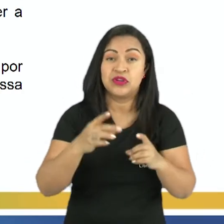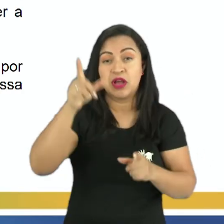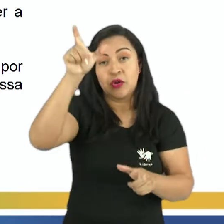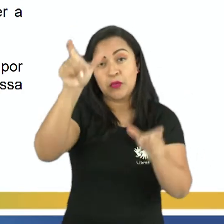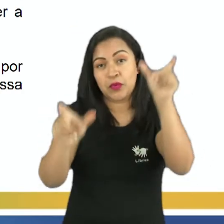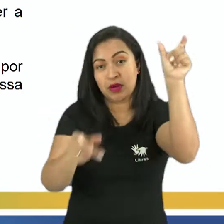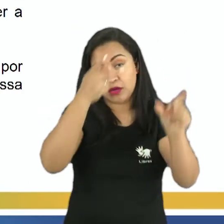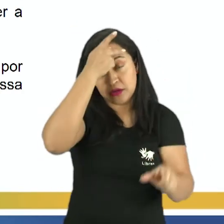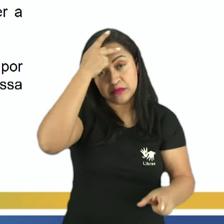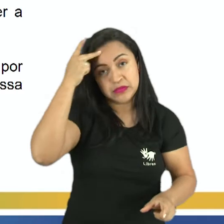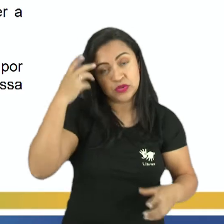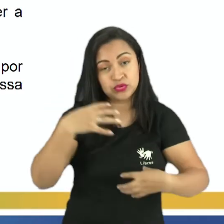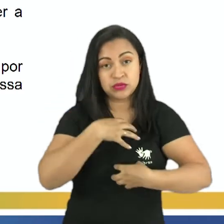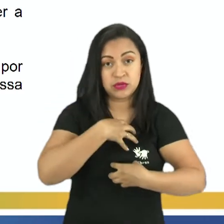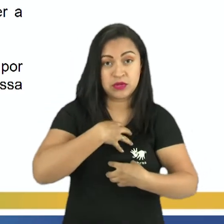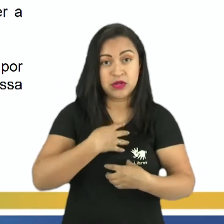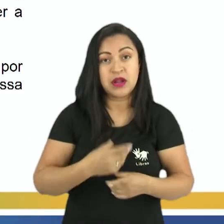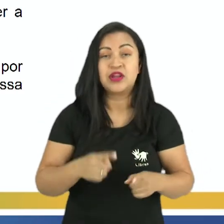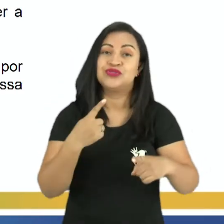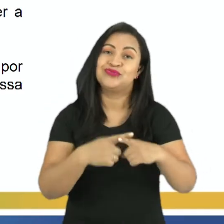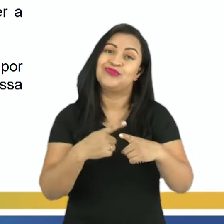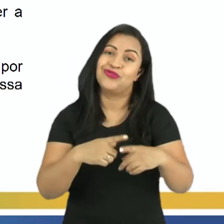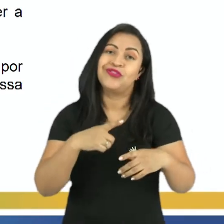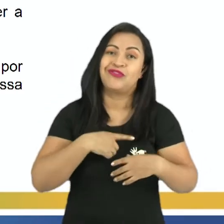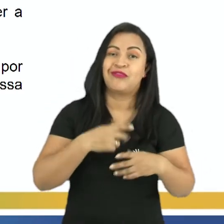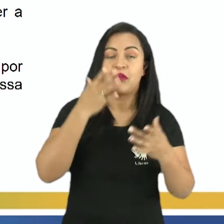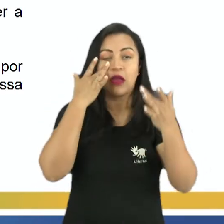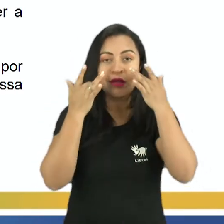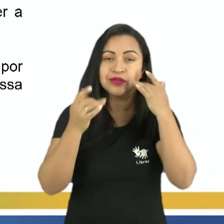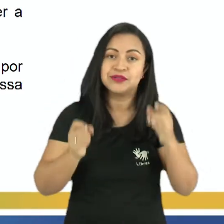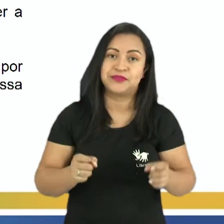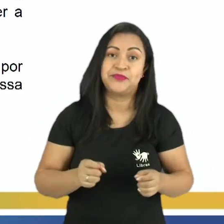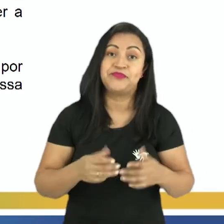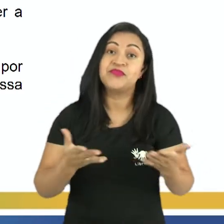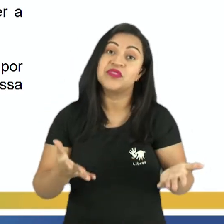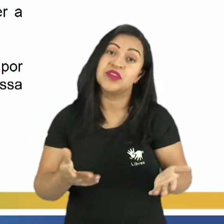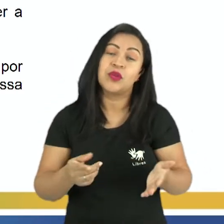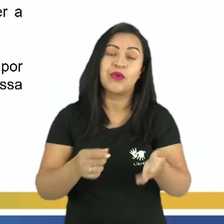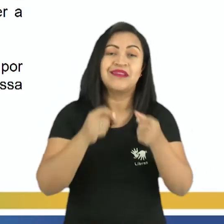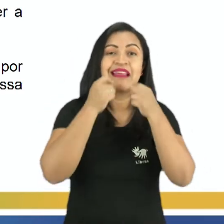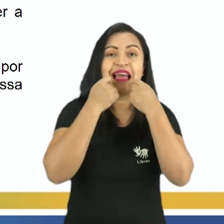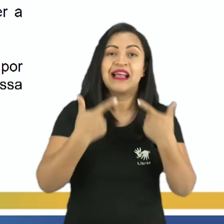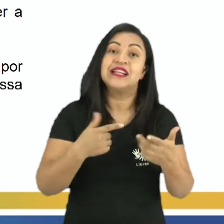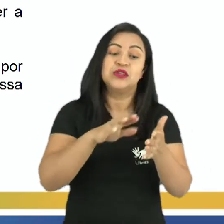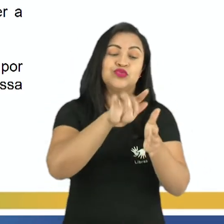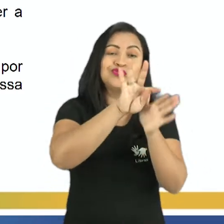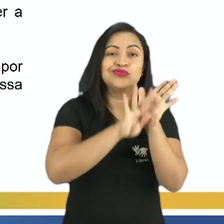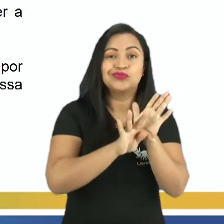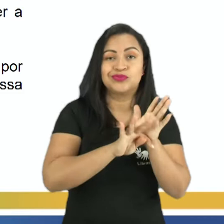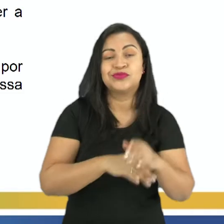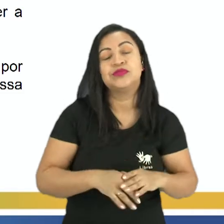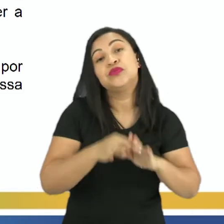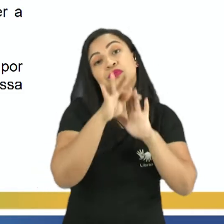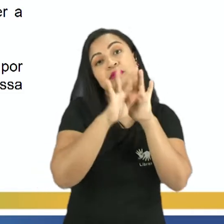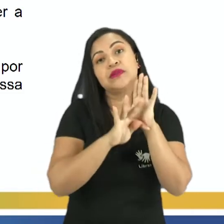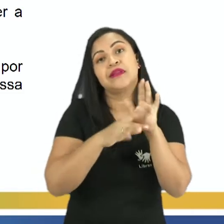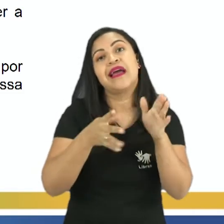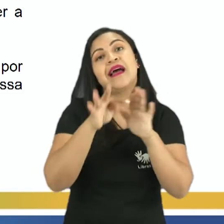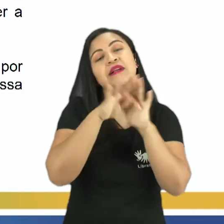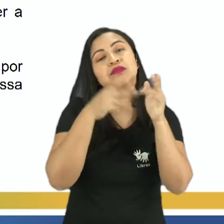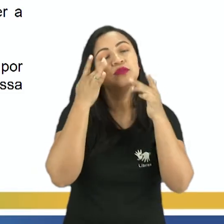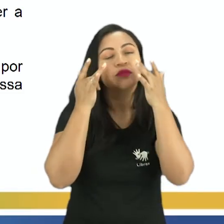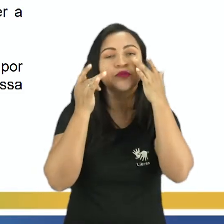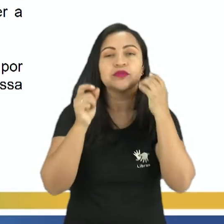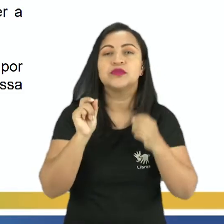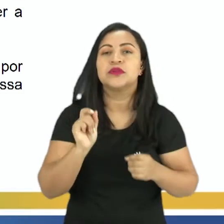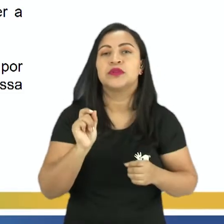corporal e gestual, porque existe toda uma encenação, e assim deve ser a linguagem do texto dramático. A linguagem teatral